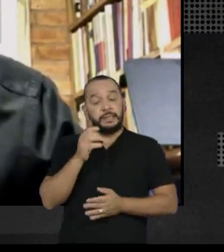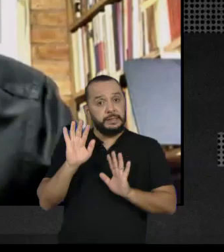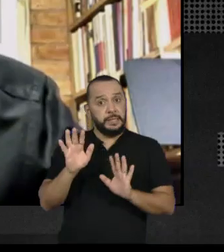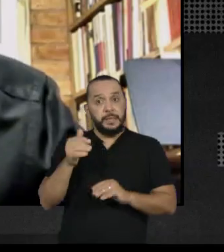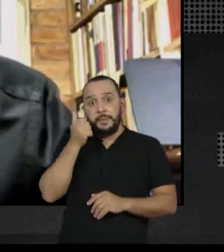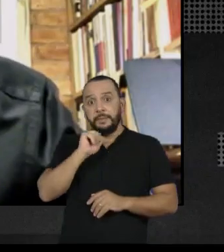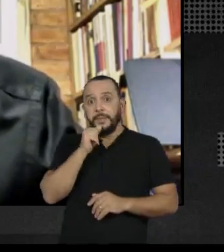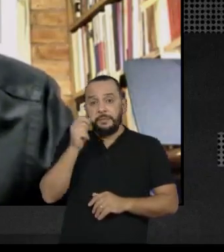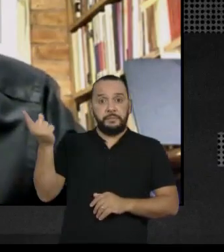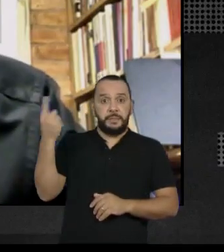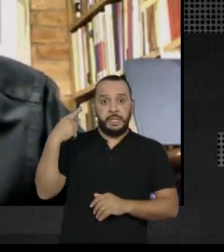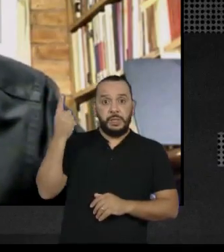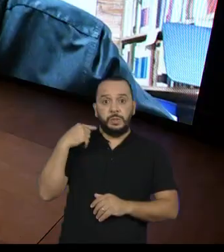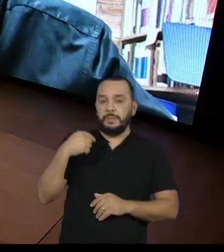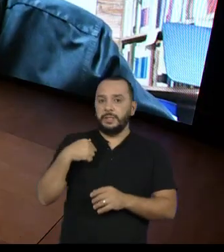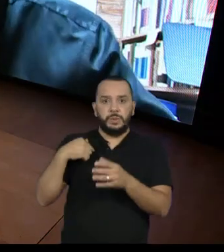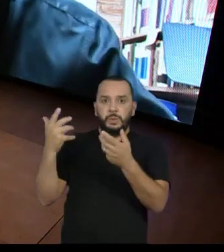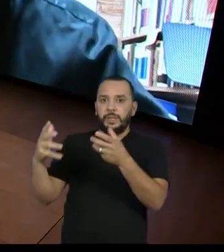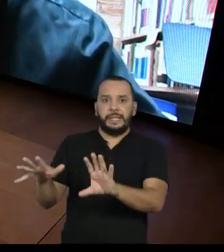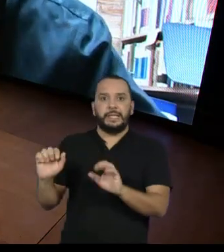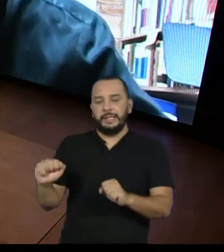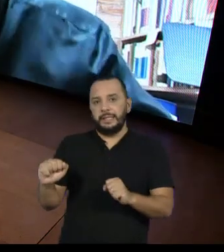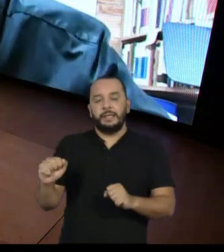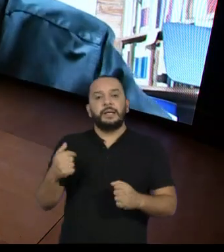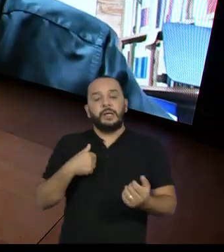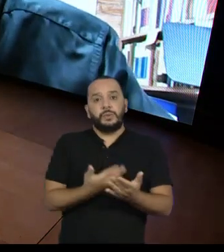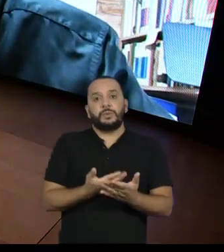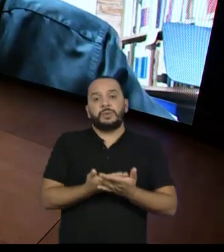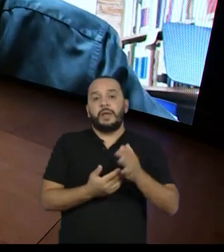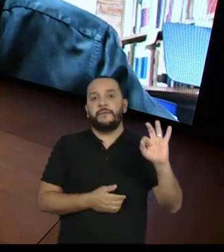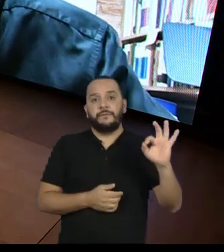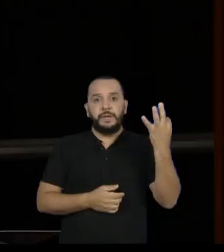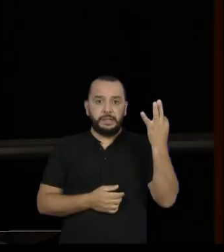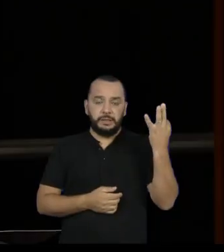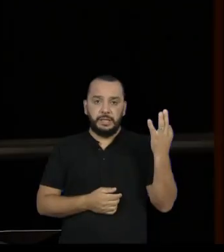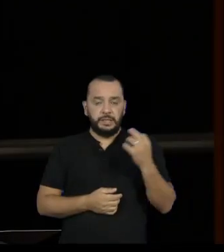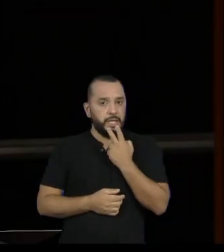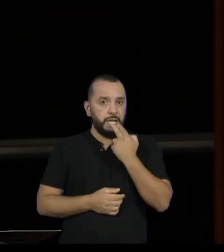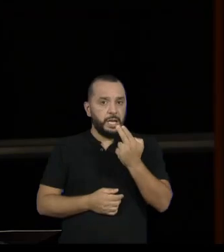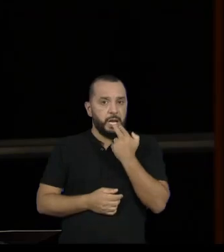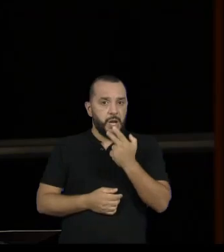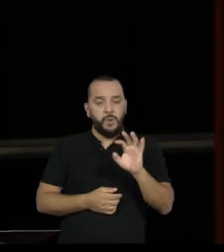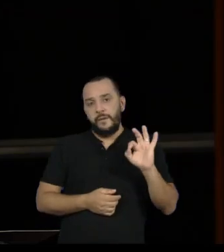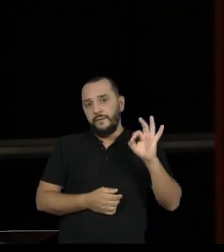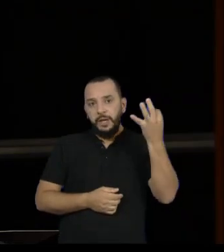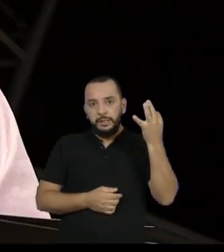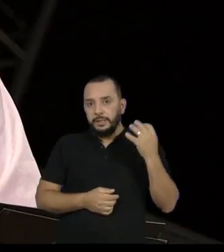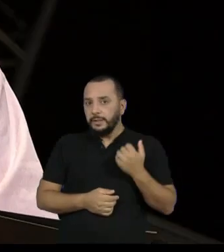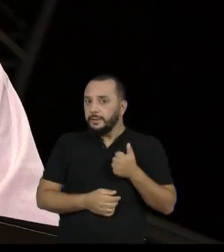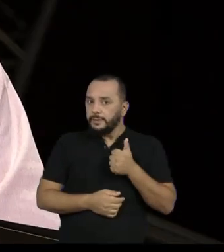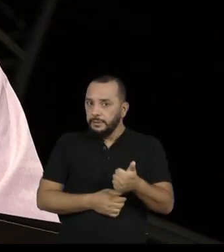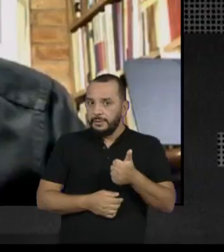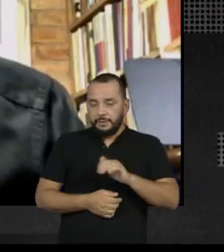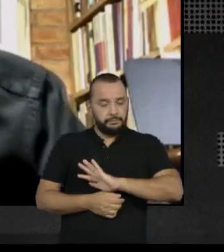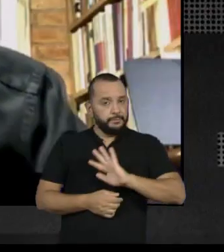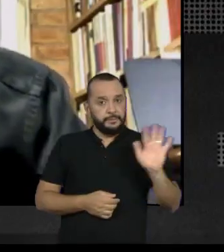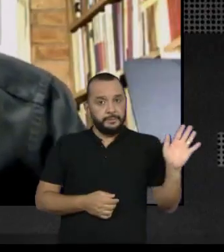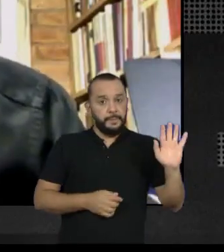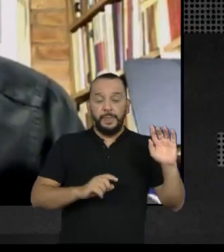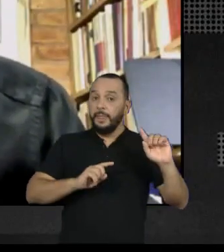reunião e eu não sabia falar inglês. Eu não sou da geração que ia para a escola